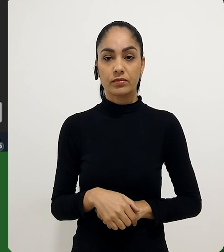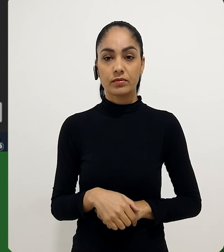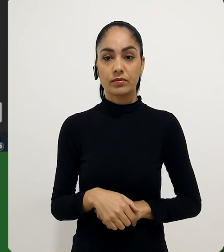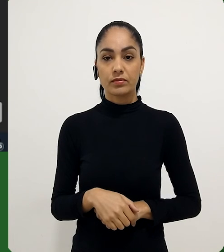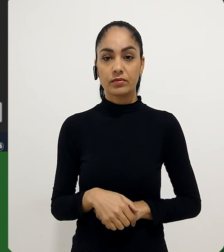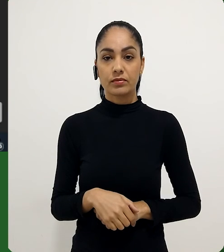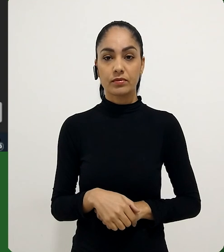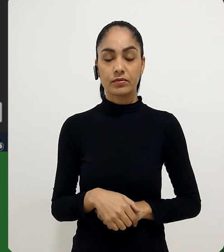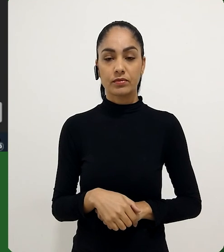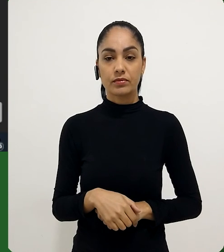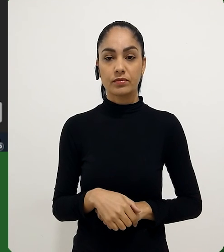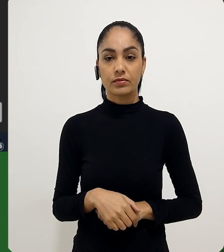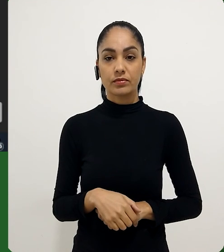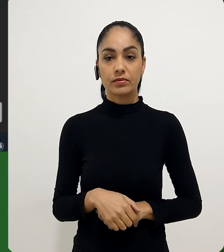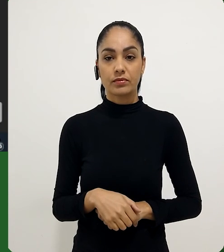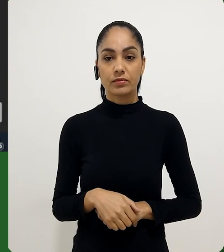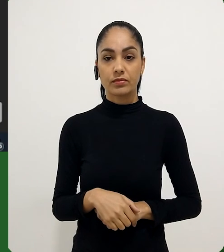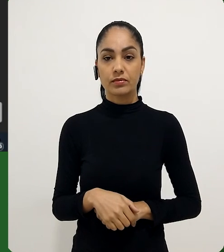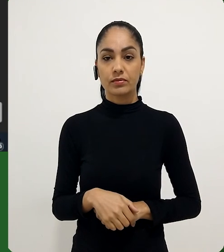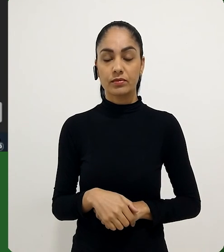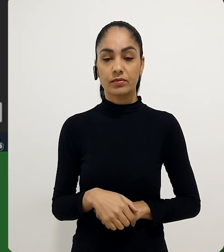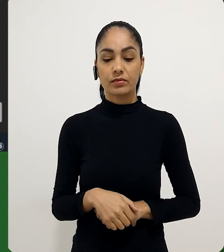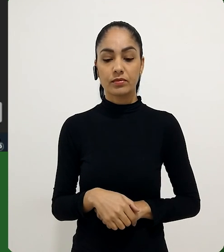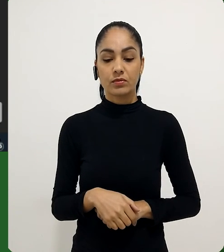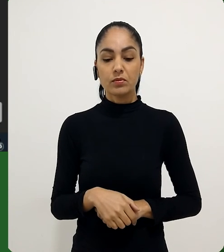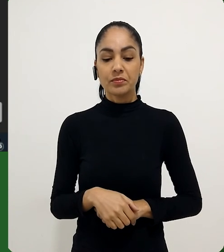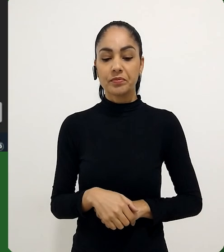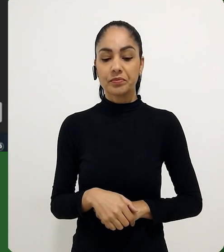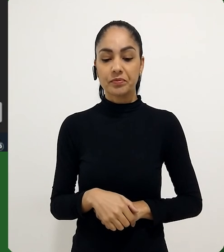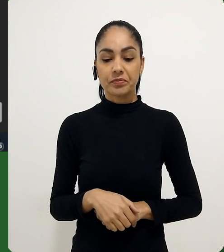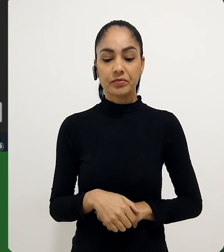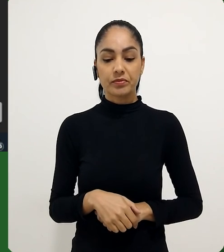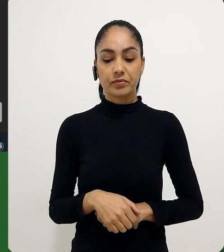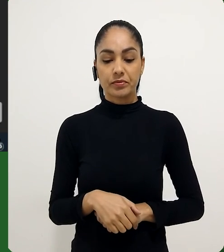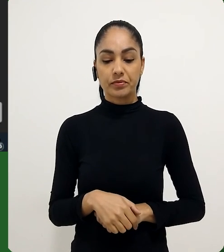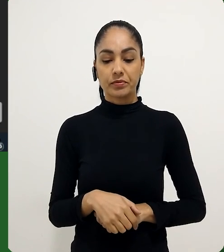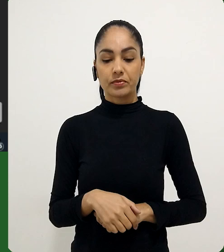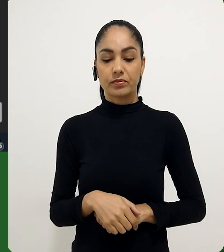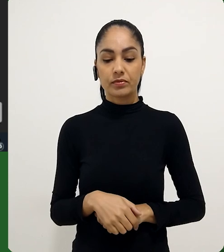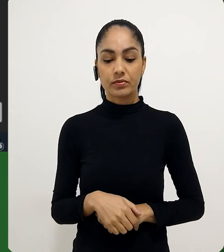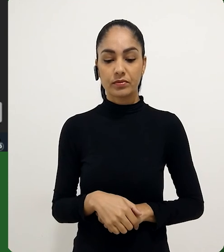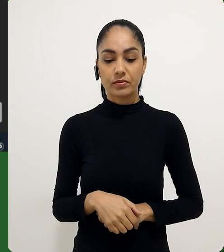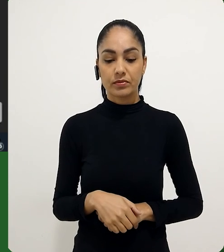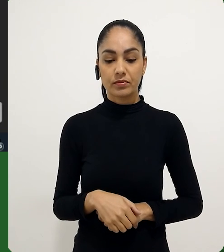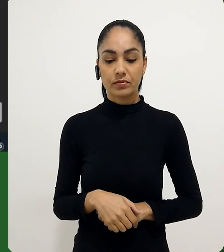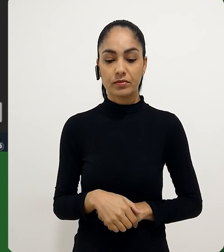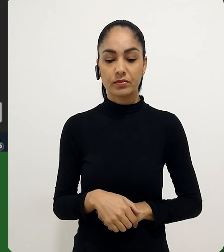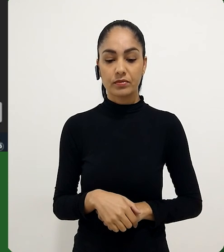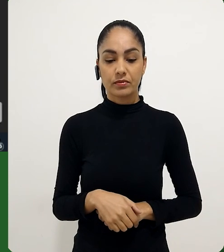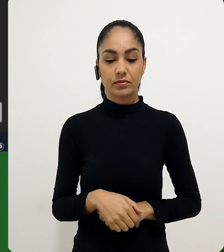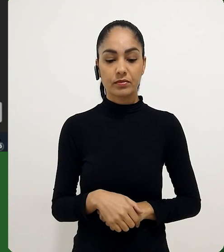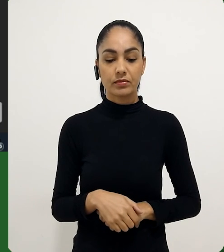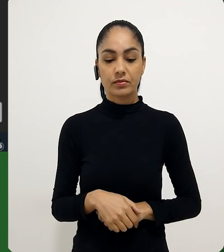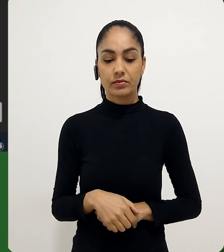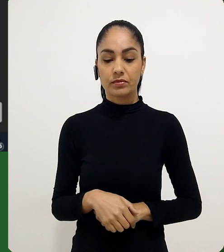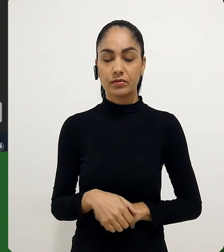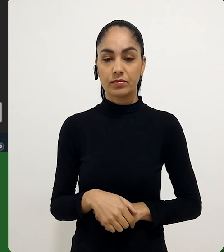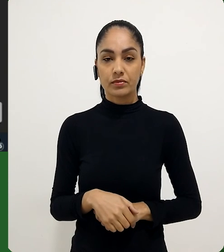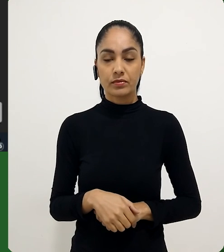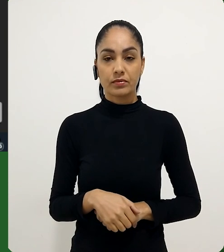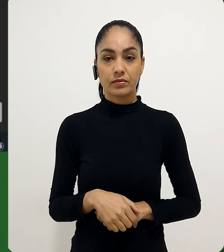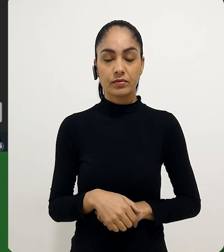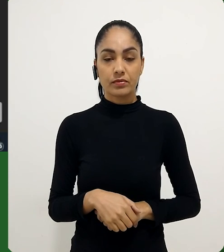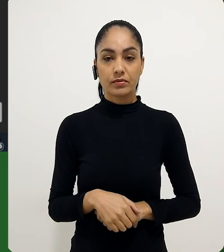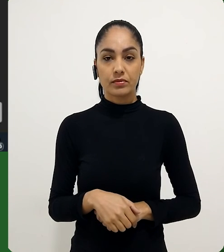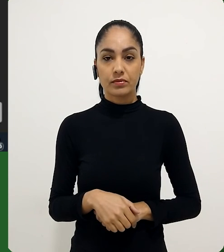trabalha. Mande um recado pelo WhatsApp ao gerente do seu departamento, comunicando-o